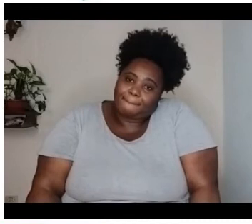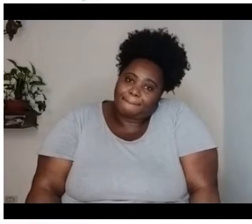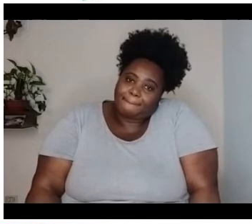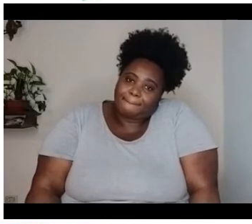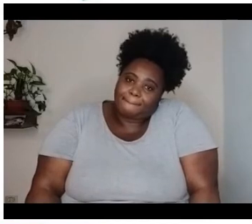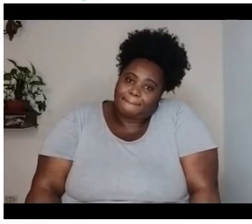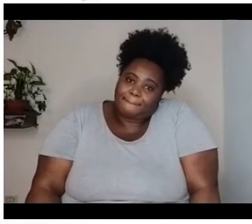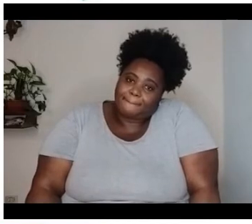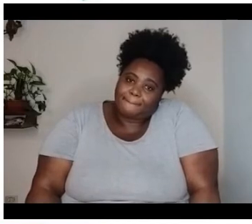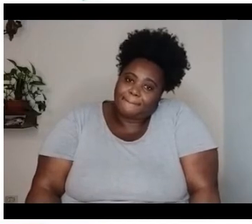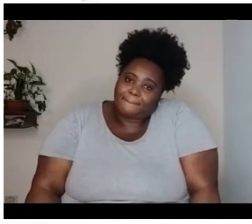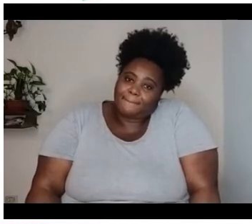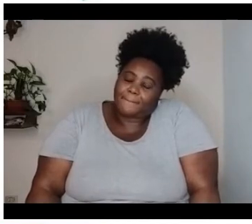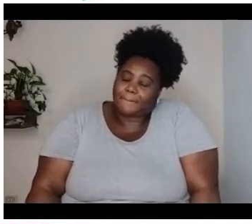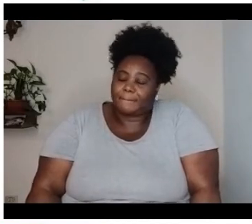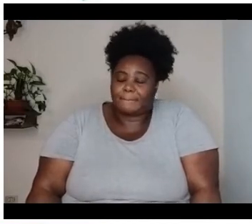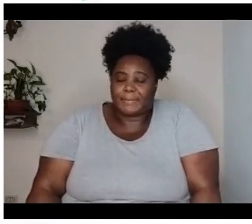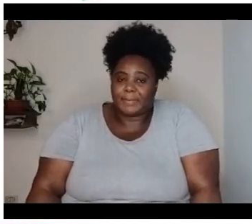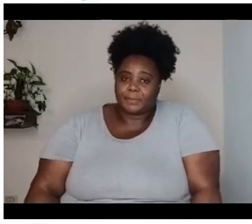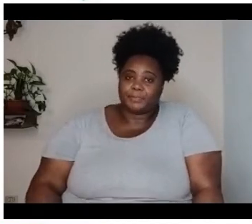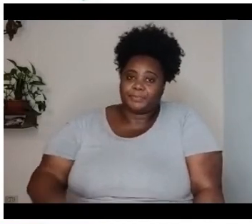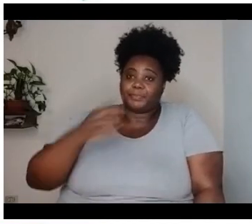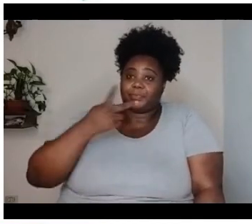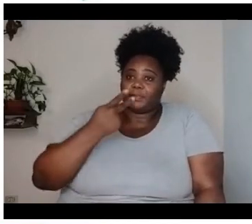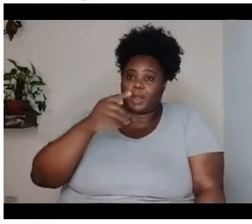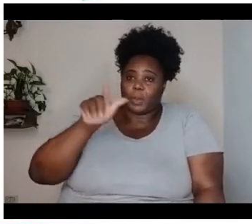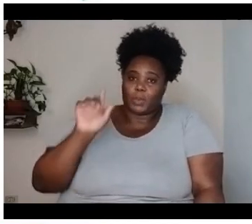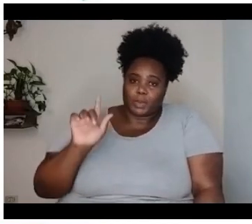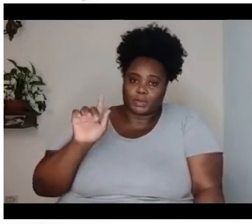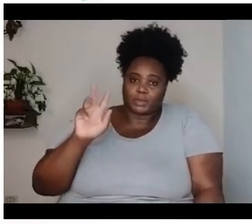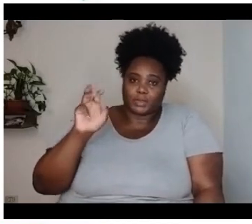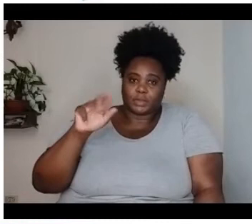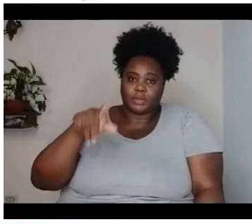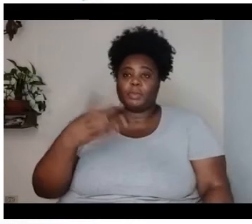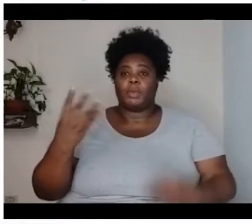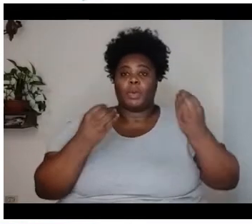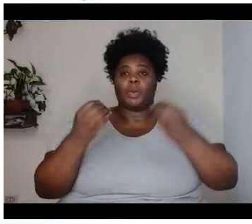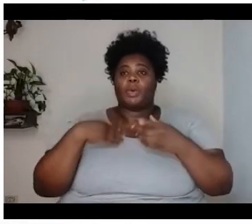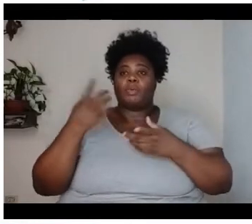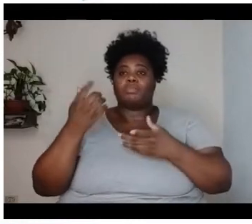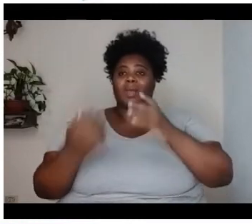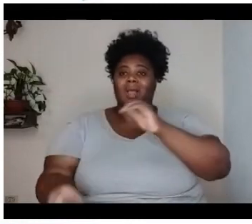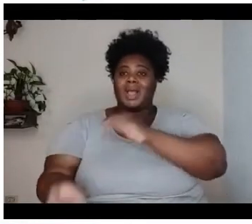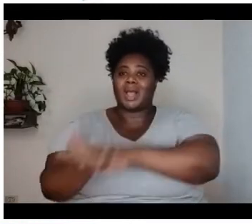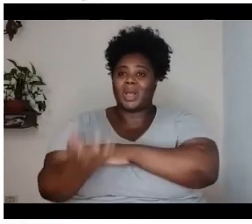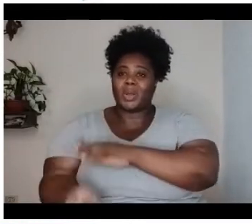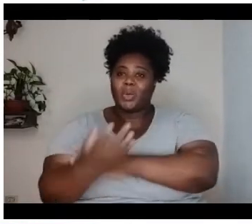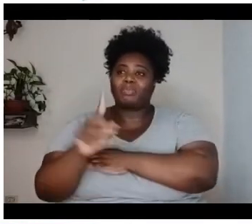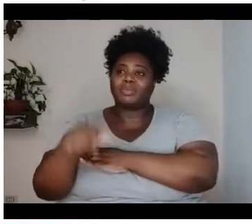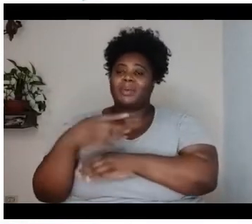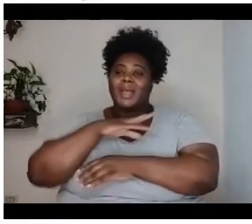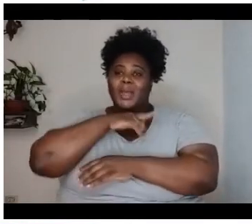Te escutei falar mais cedo sobre como a corrupção alimenta a violência.